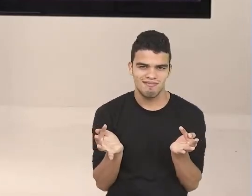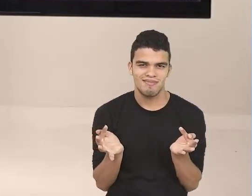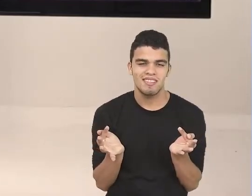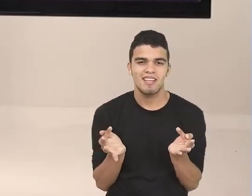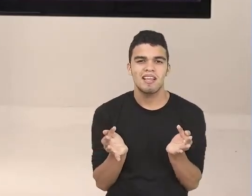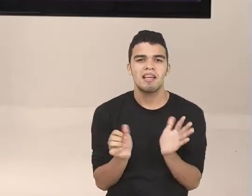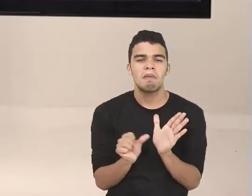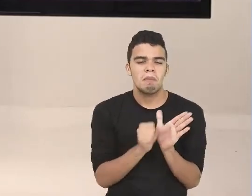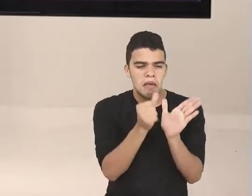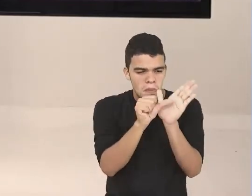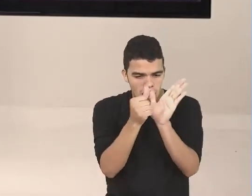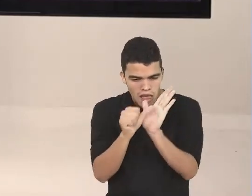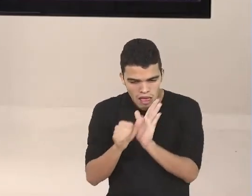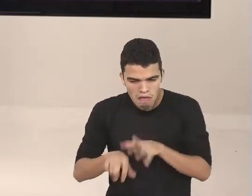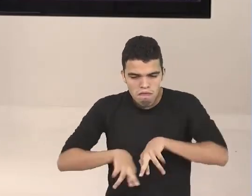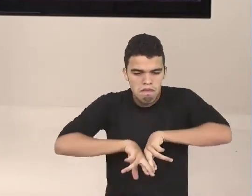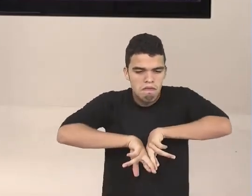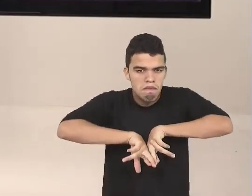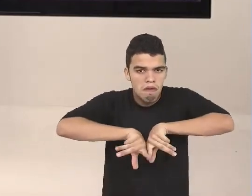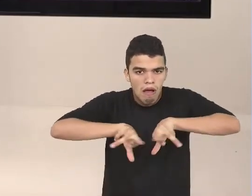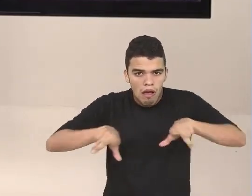primeiros casos que aconteceram lá na China.